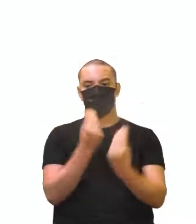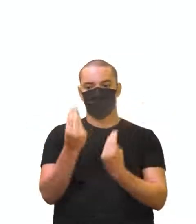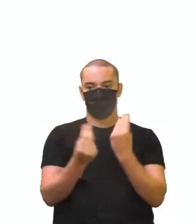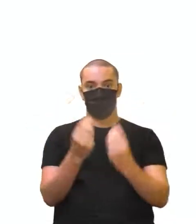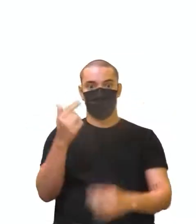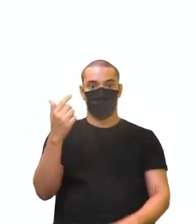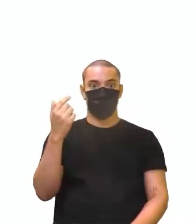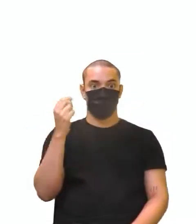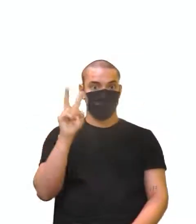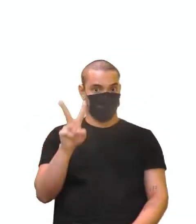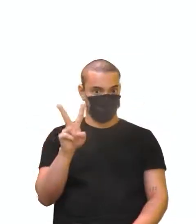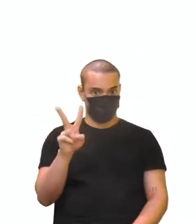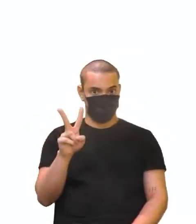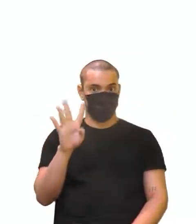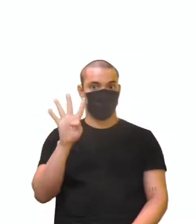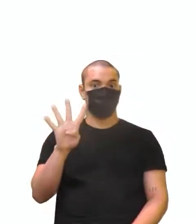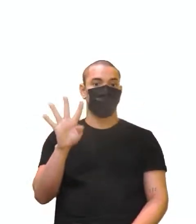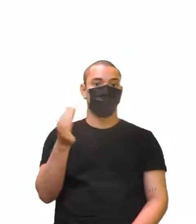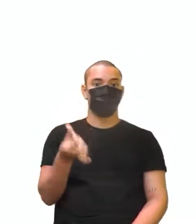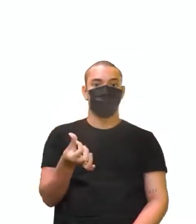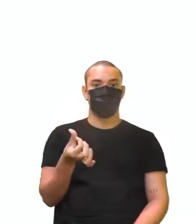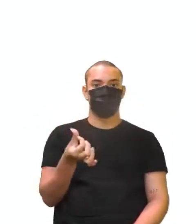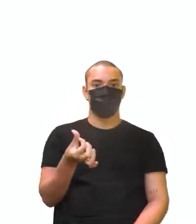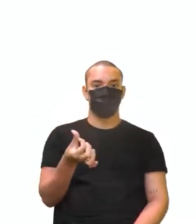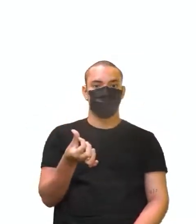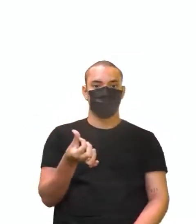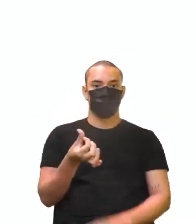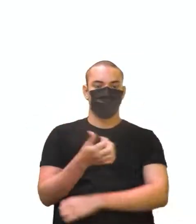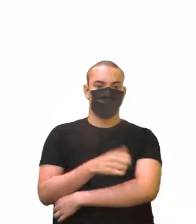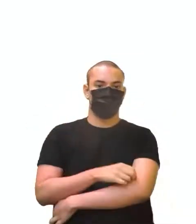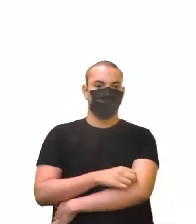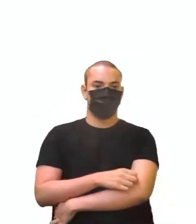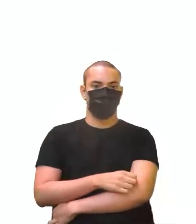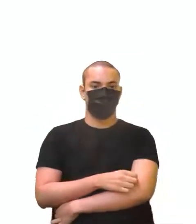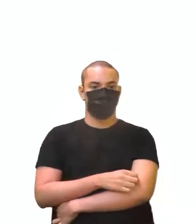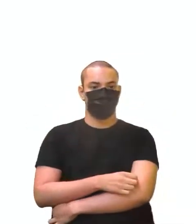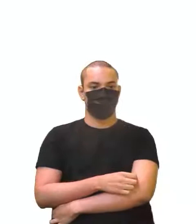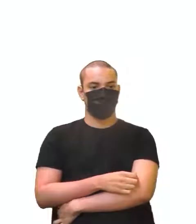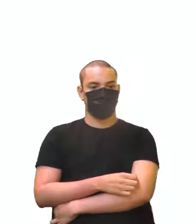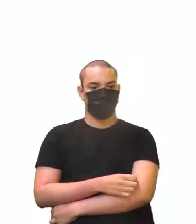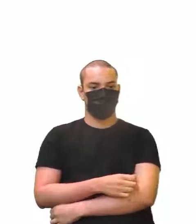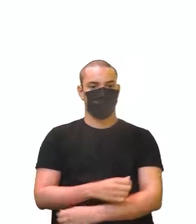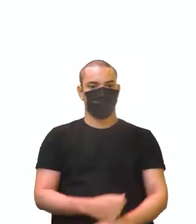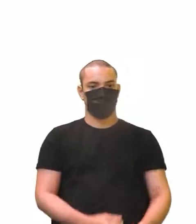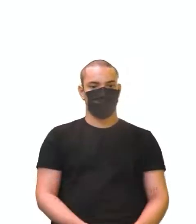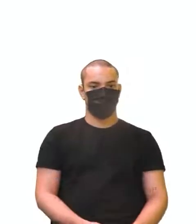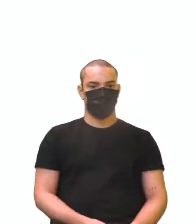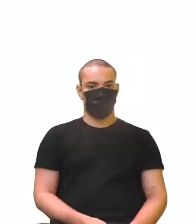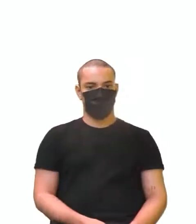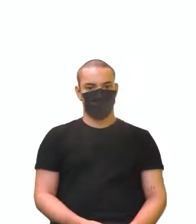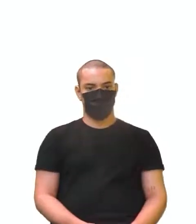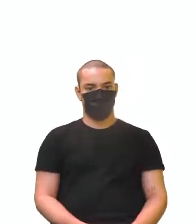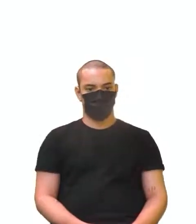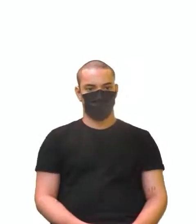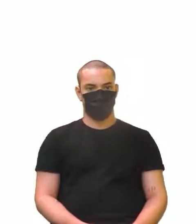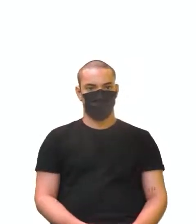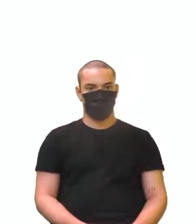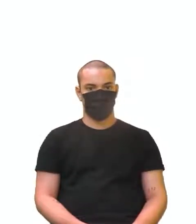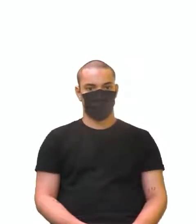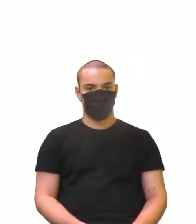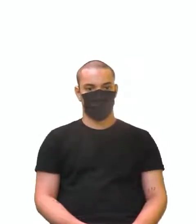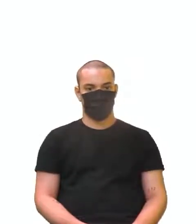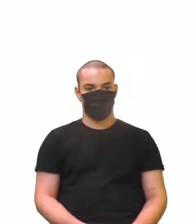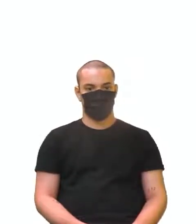2, eu vou colocar aqui, ó, é de 1, desculpa. apagar isso aqui.